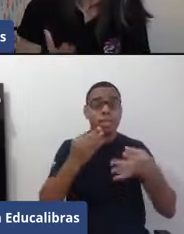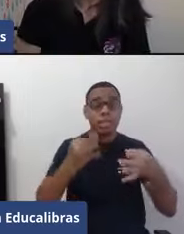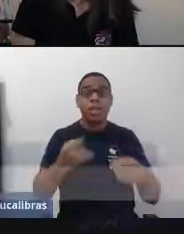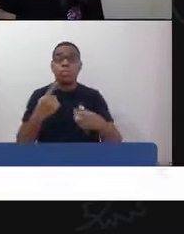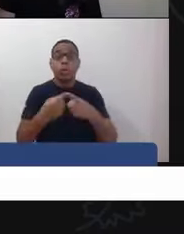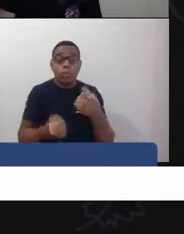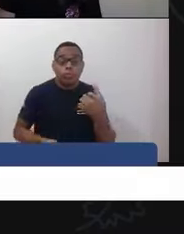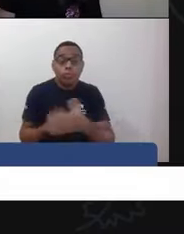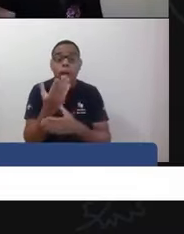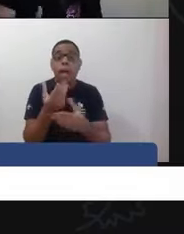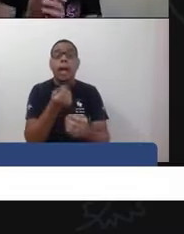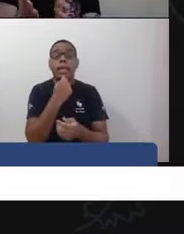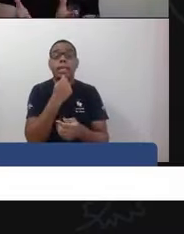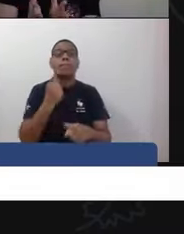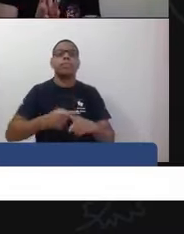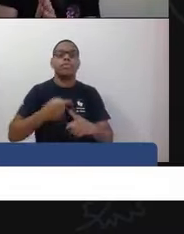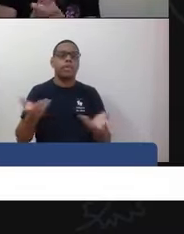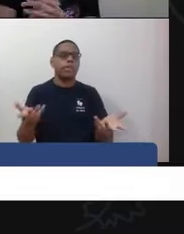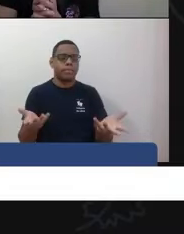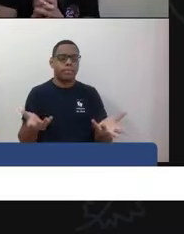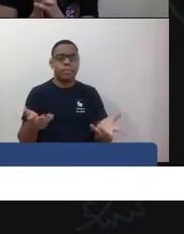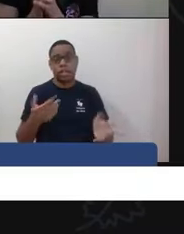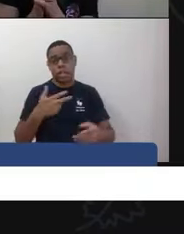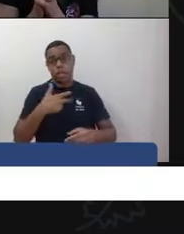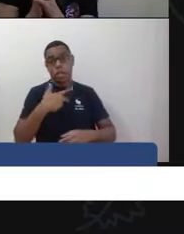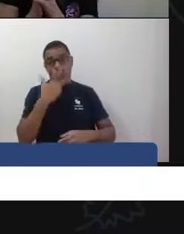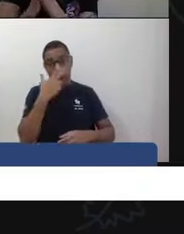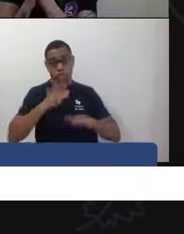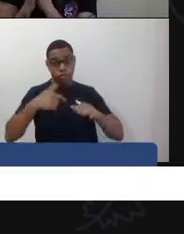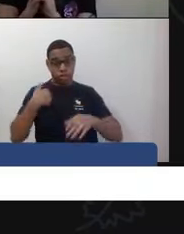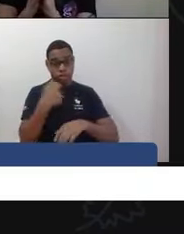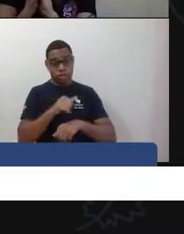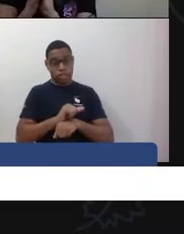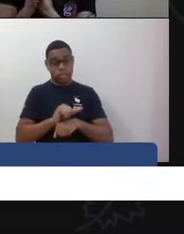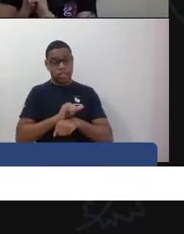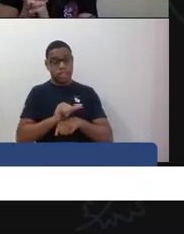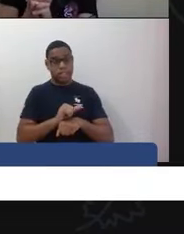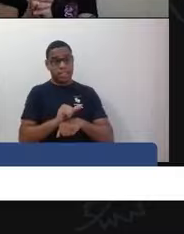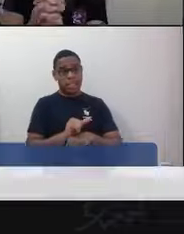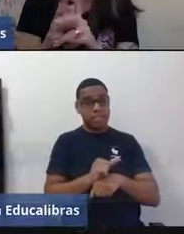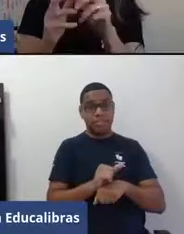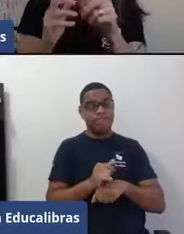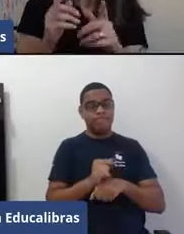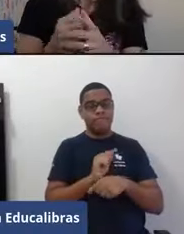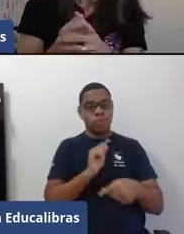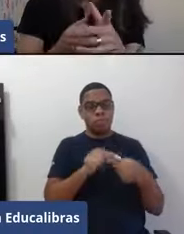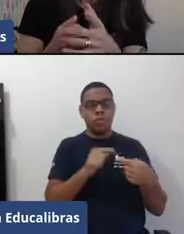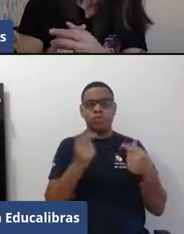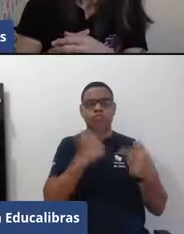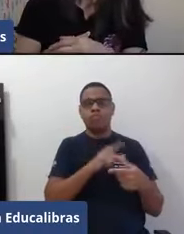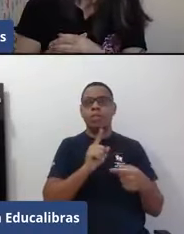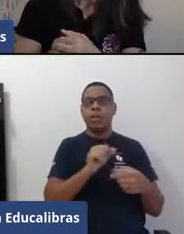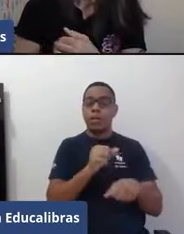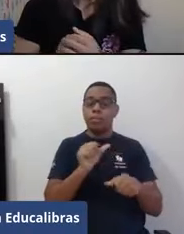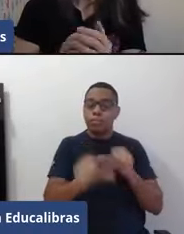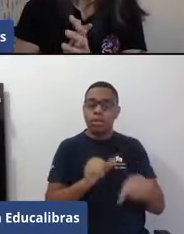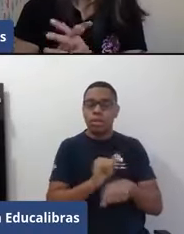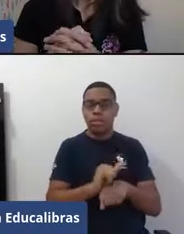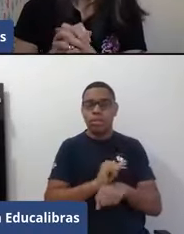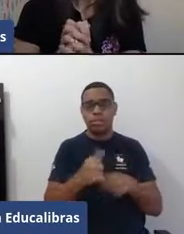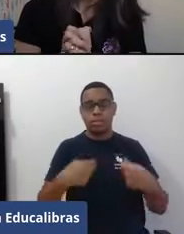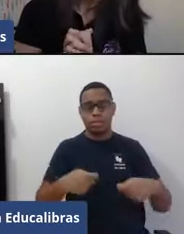não acontece? Eu acredito que a nossa estratégia realmente não esteja sendo a mais assertiva. Então, quando ela fala de levar